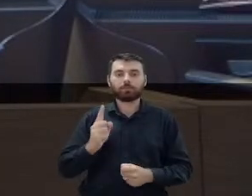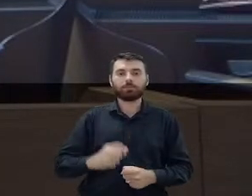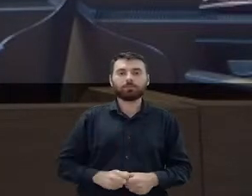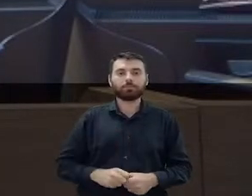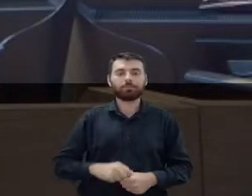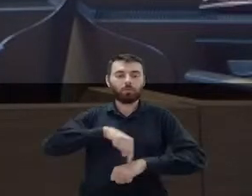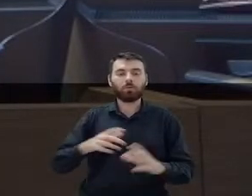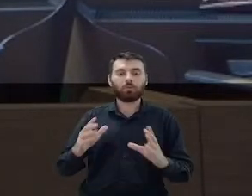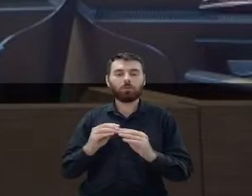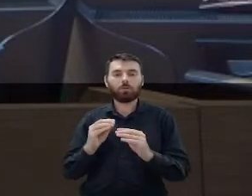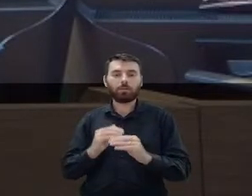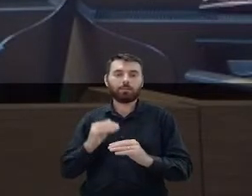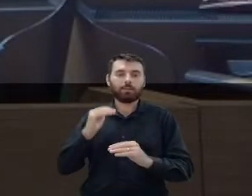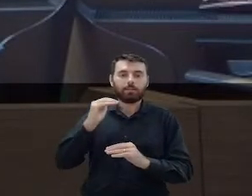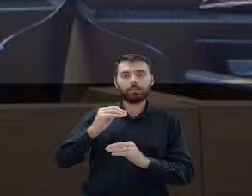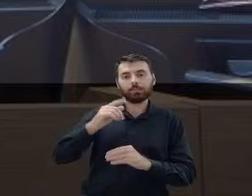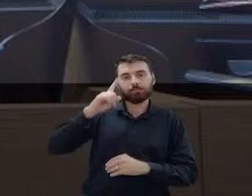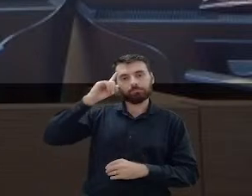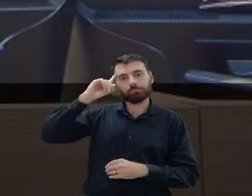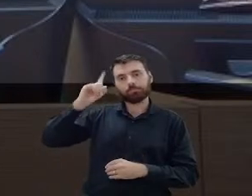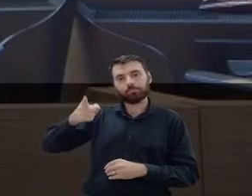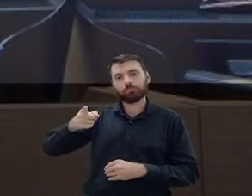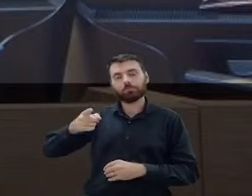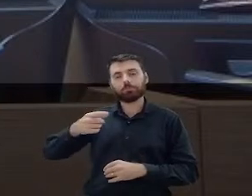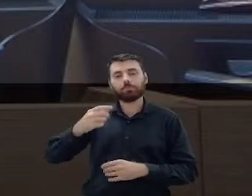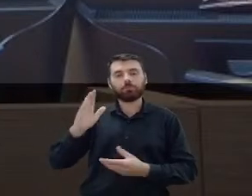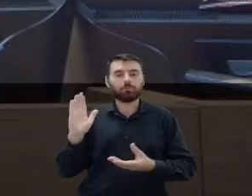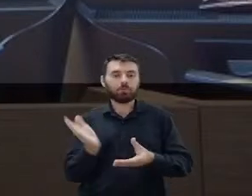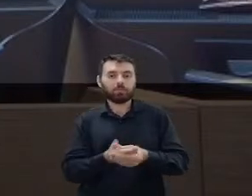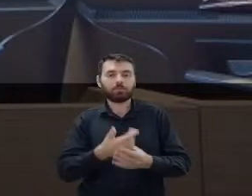extras deferidas na ação